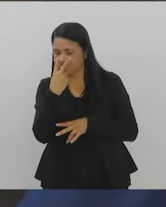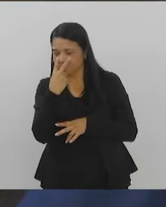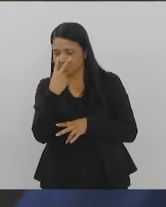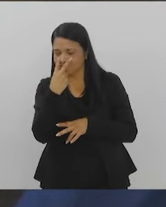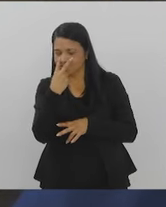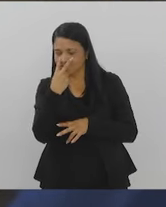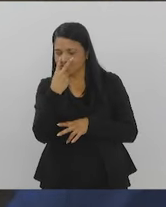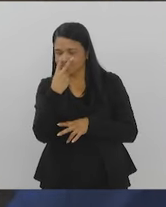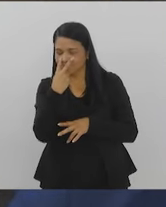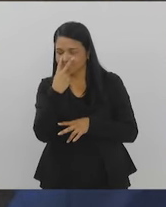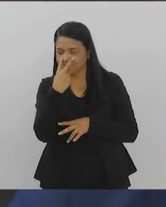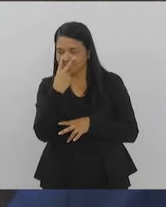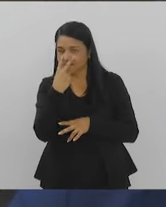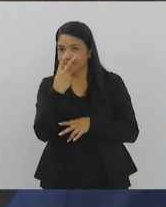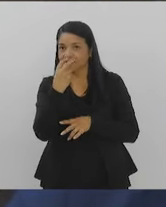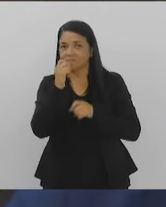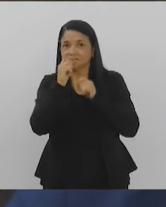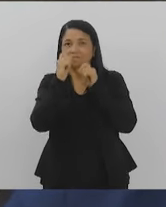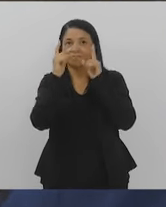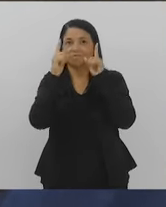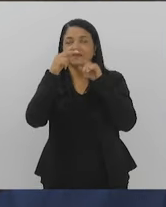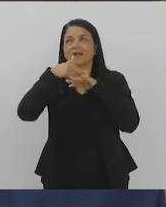abrirei lá em cima.